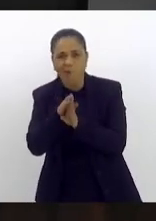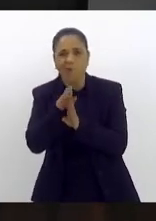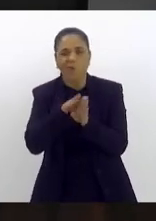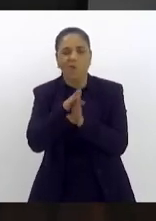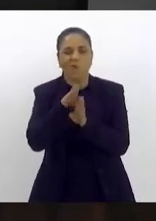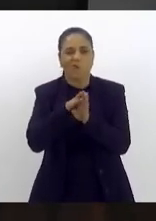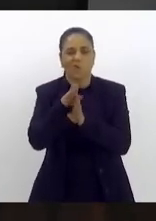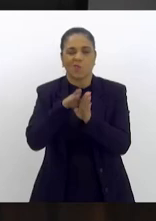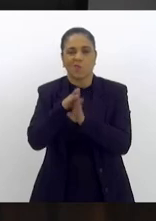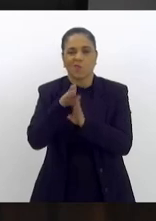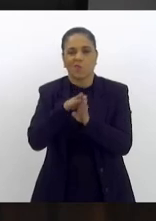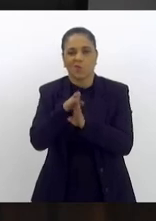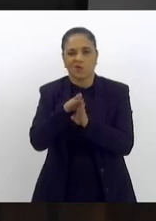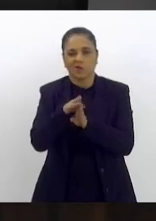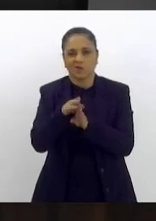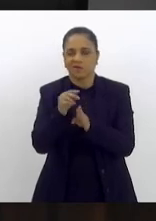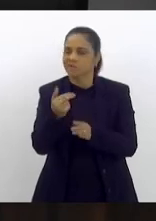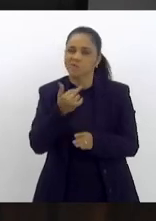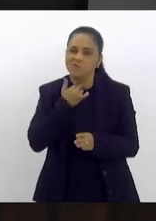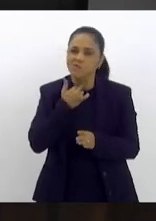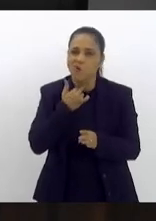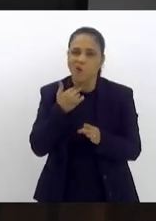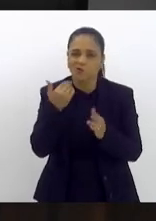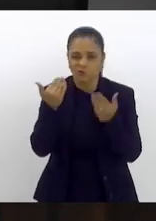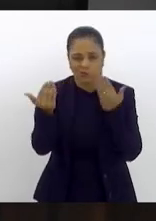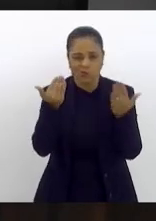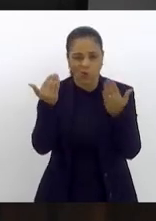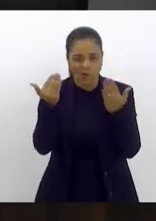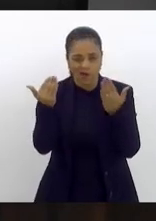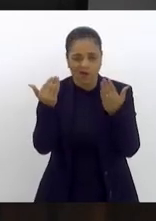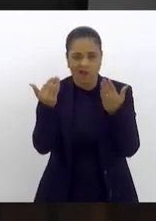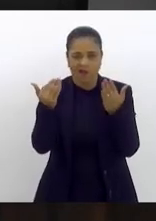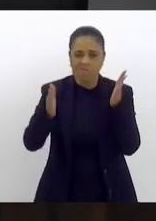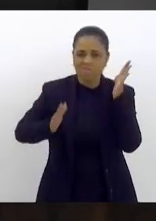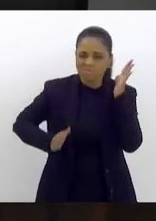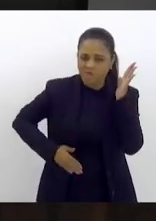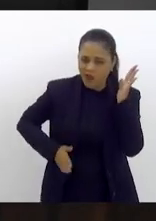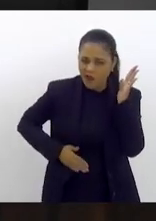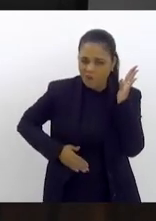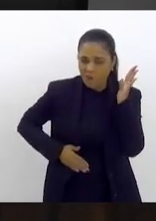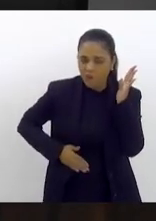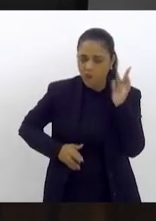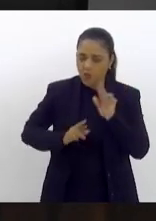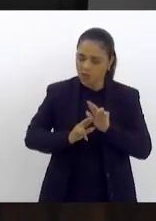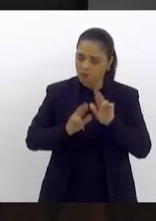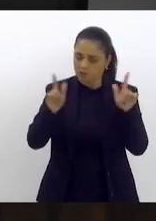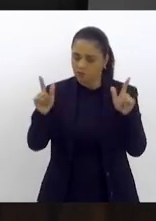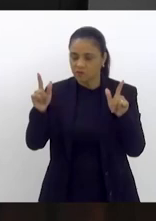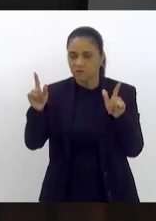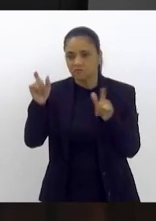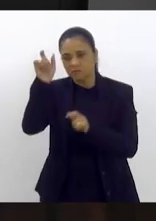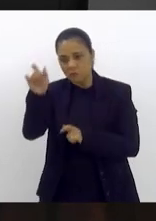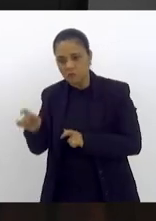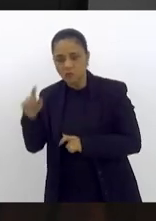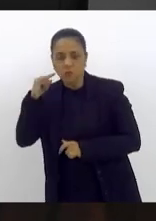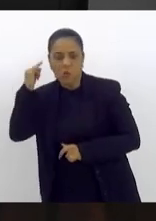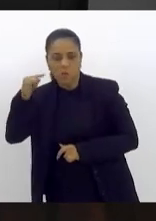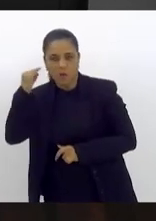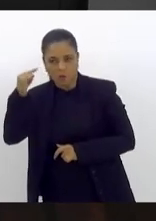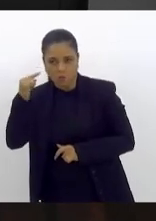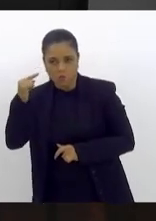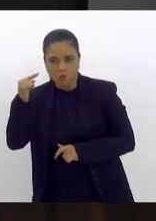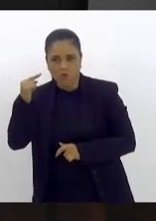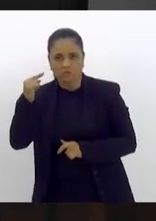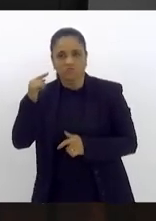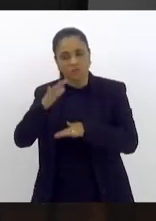gente não pode comparar. Marginal é marginal. O louco, ele foi afetado por uma doença mental e precisa